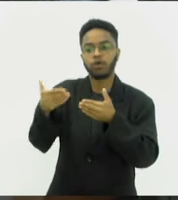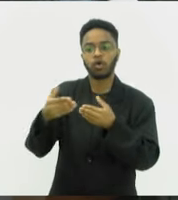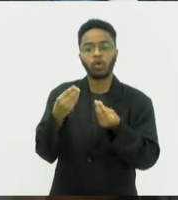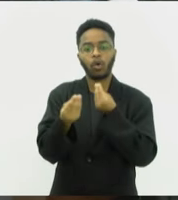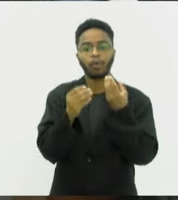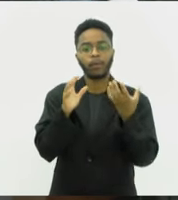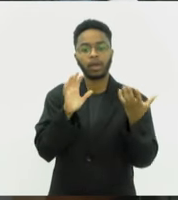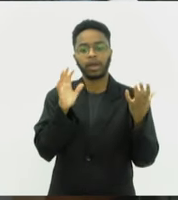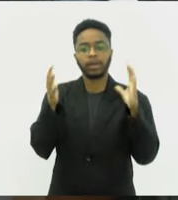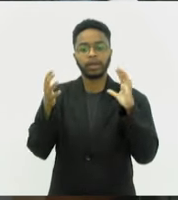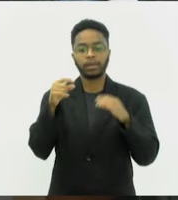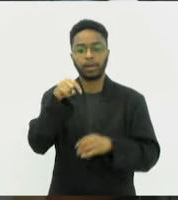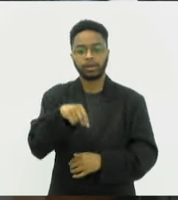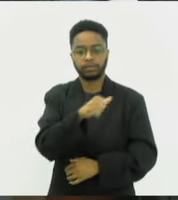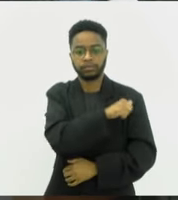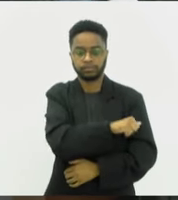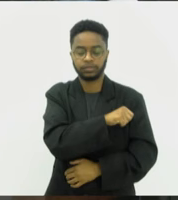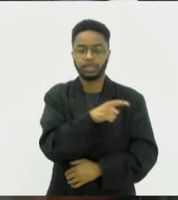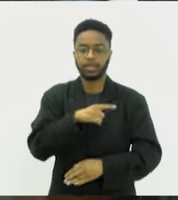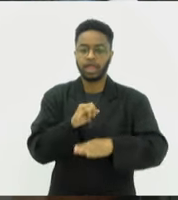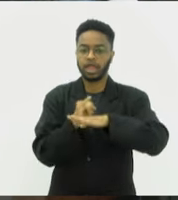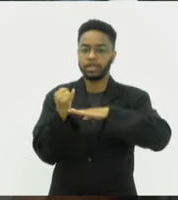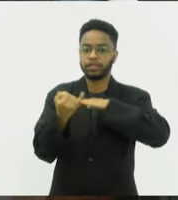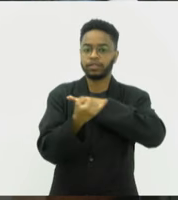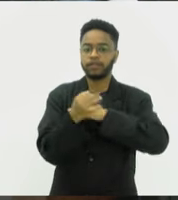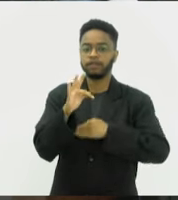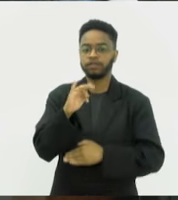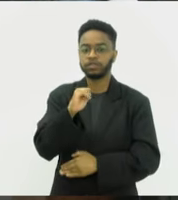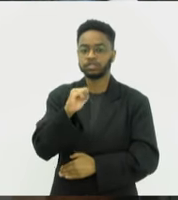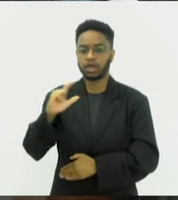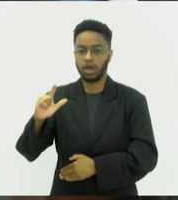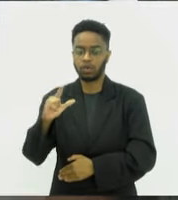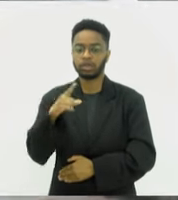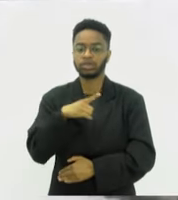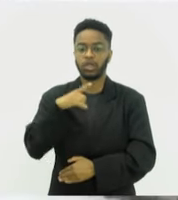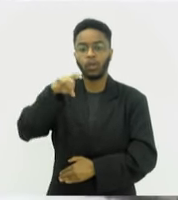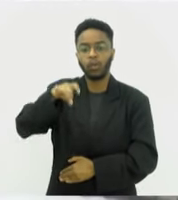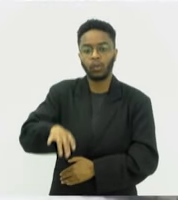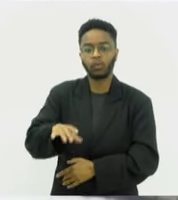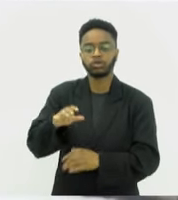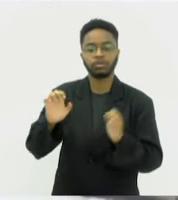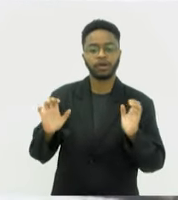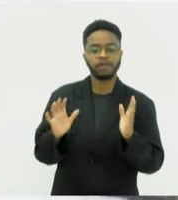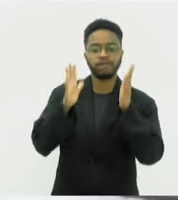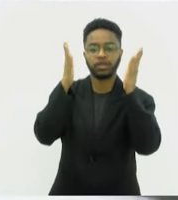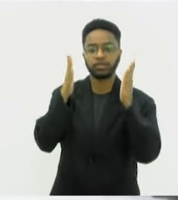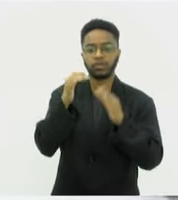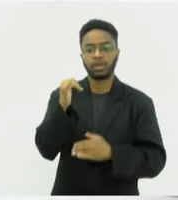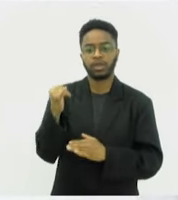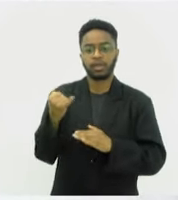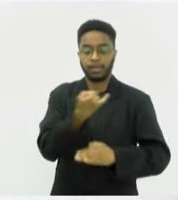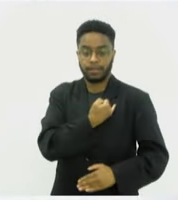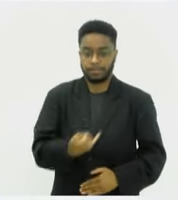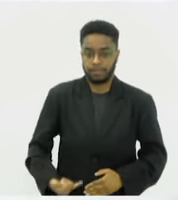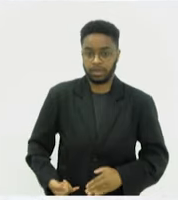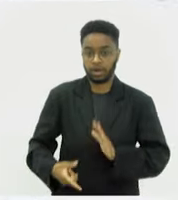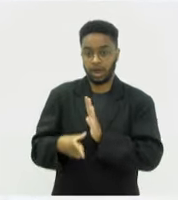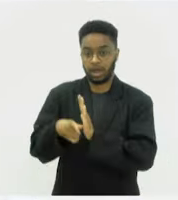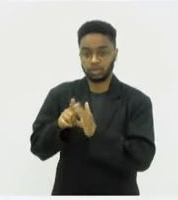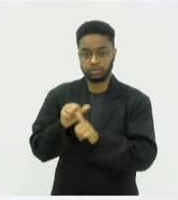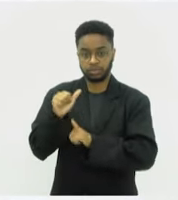tempo aqui no Rio de Janeiro. Você vê aí a Ilha Fiscal, Ilha Fiscal que fez o último baile do Império antes do Brasil virar